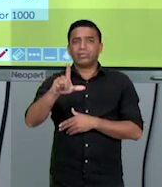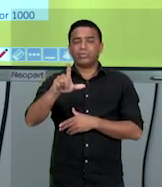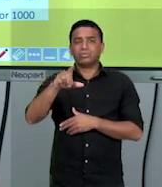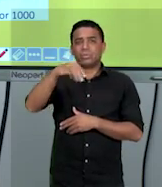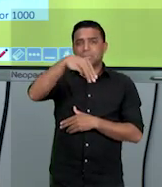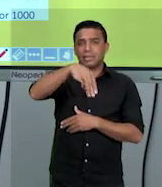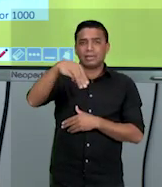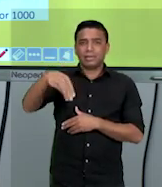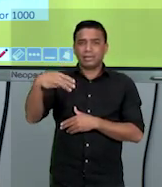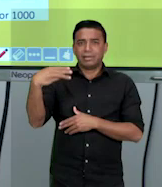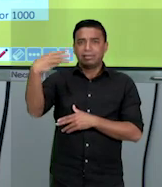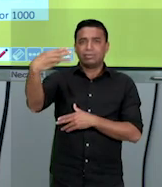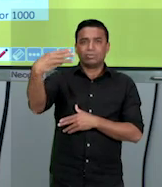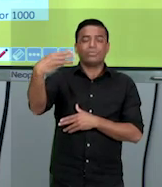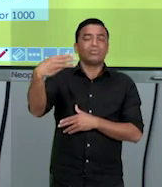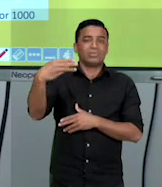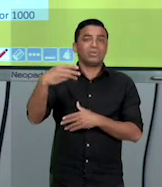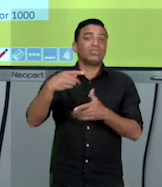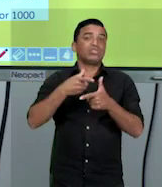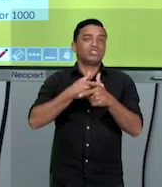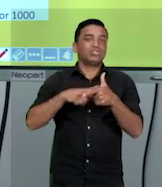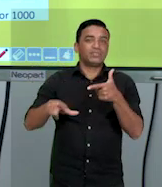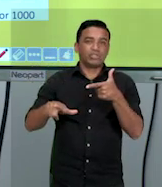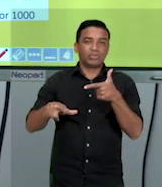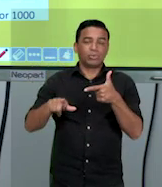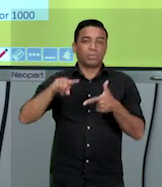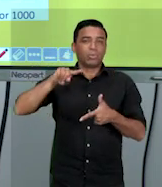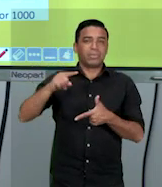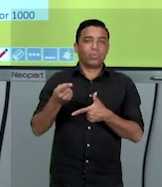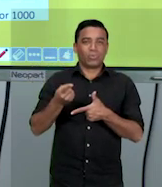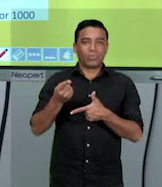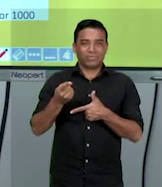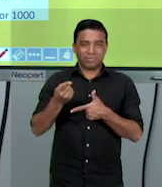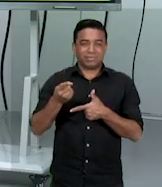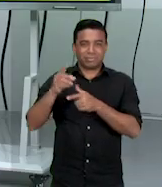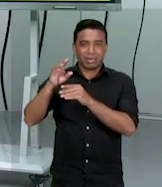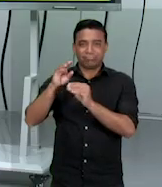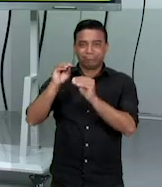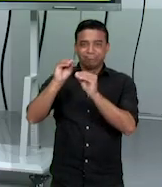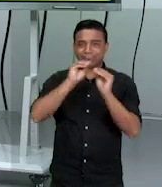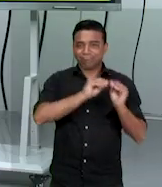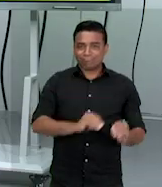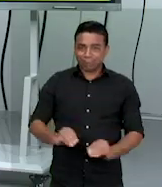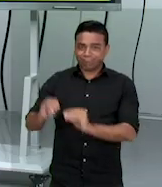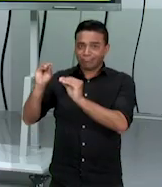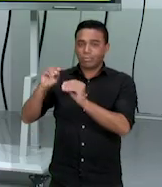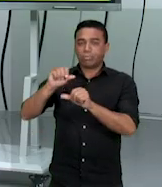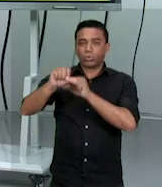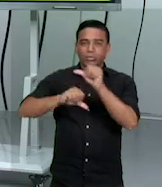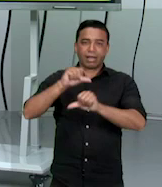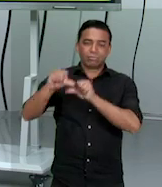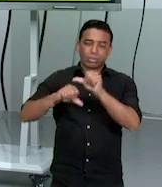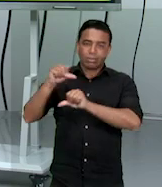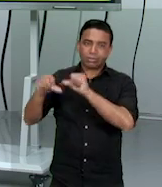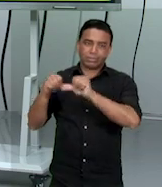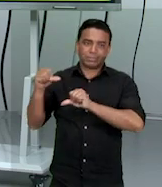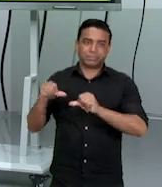1000, para passar, né, do centímetro cúbico para mililitro.